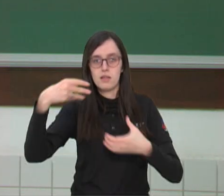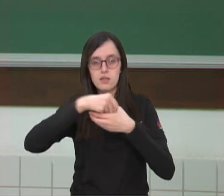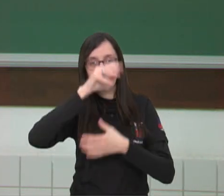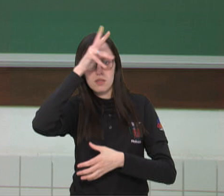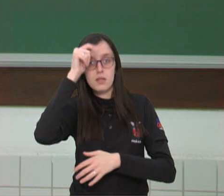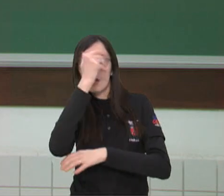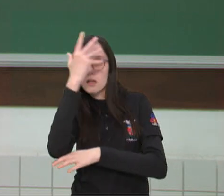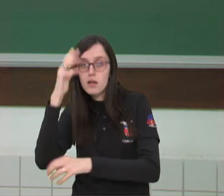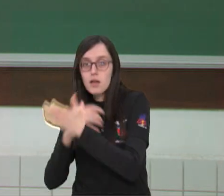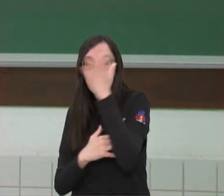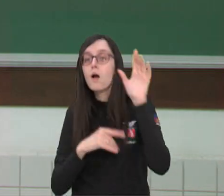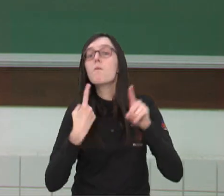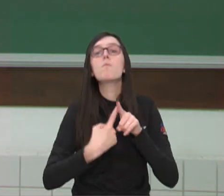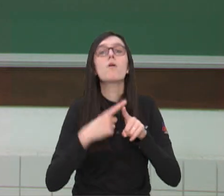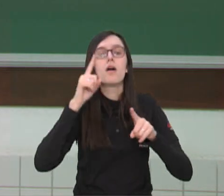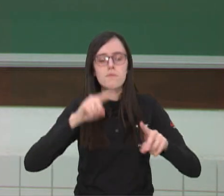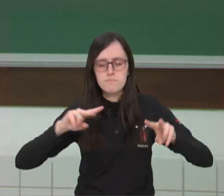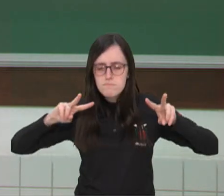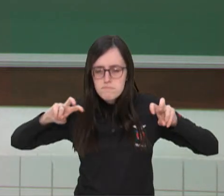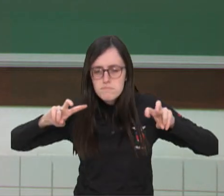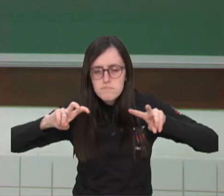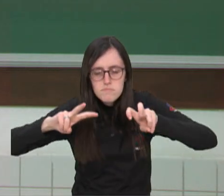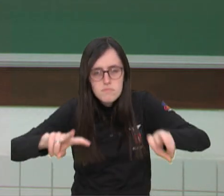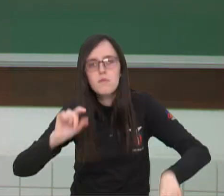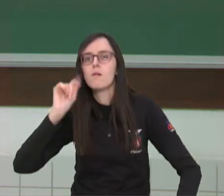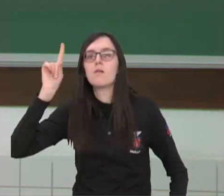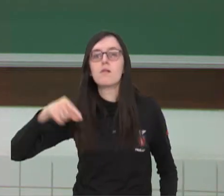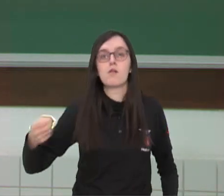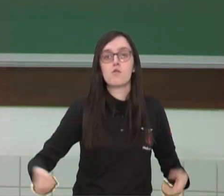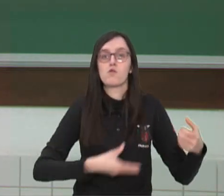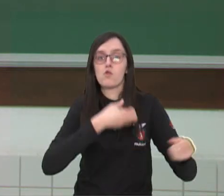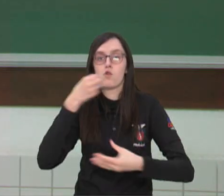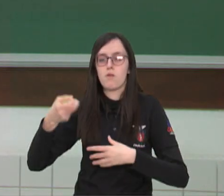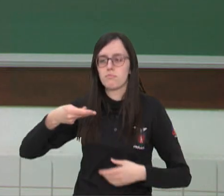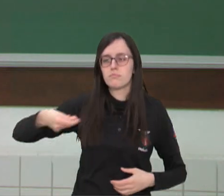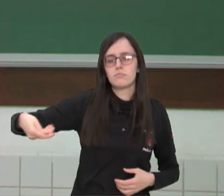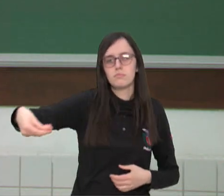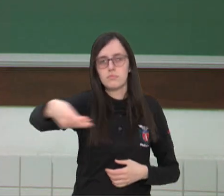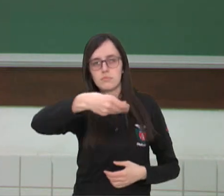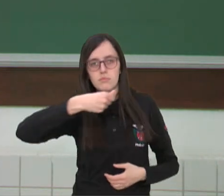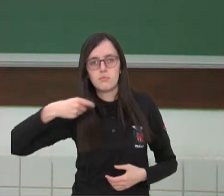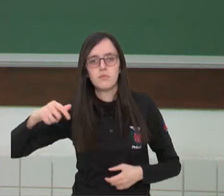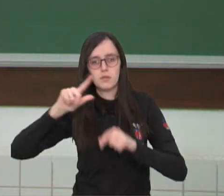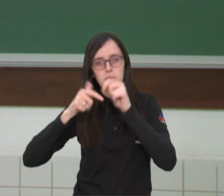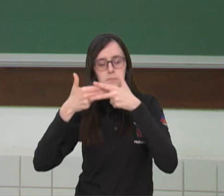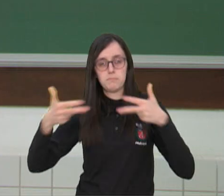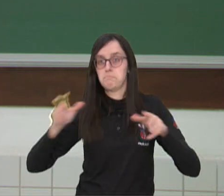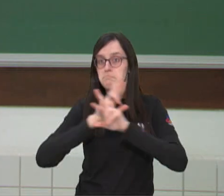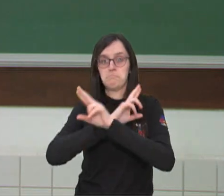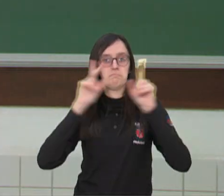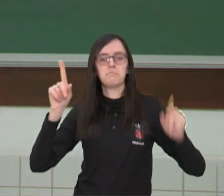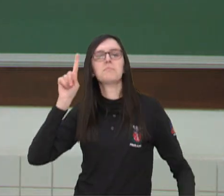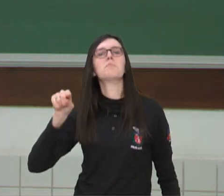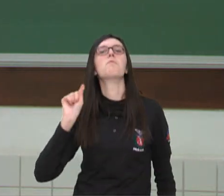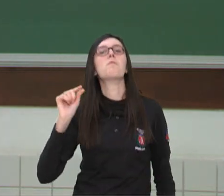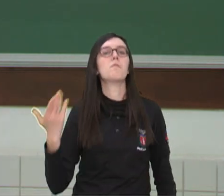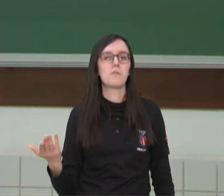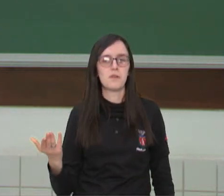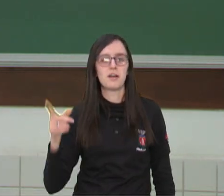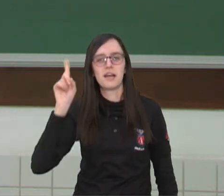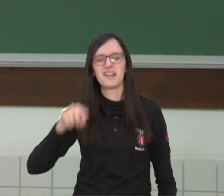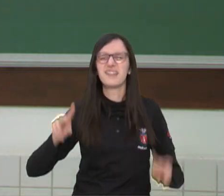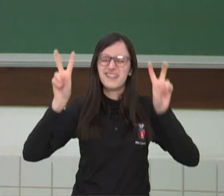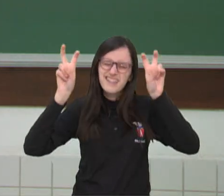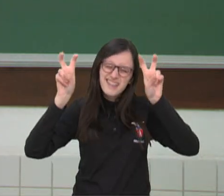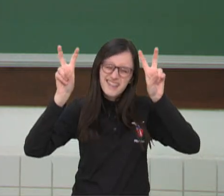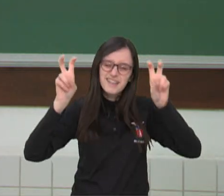a partir da exploração dessas novas especiarias, desses produtos exóticos conhecidos como